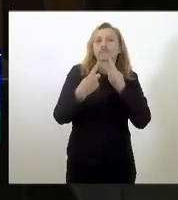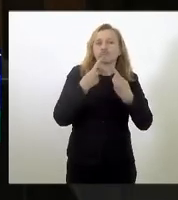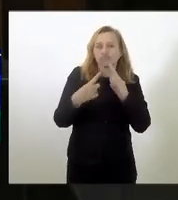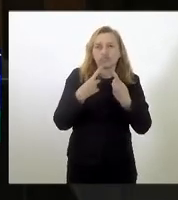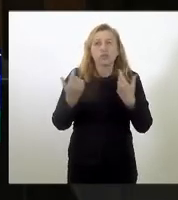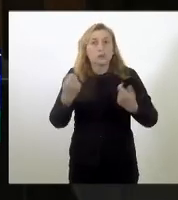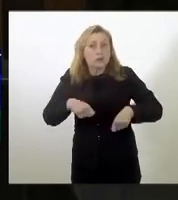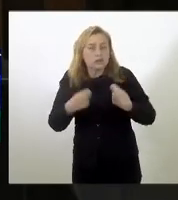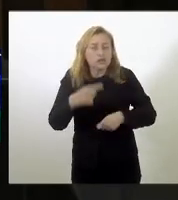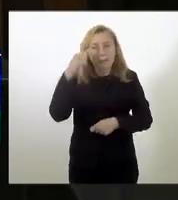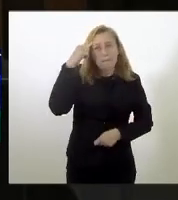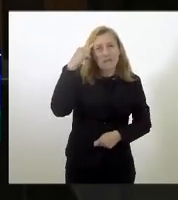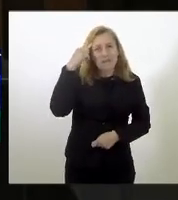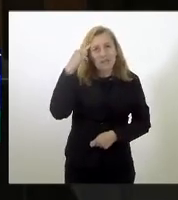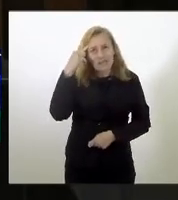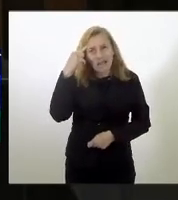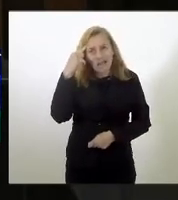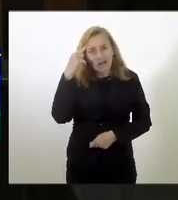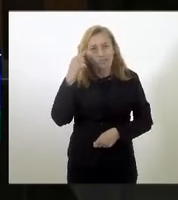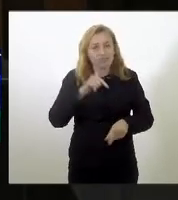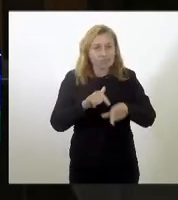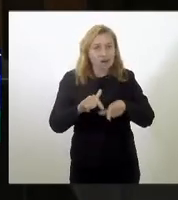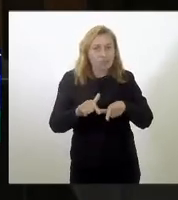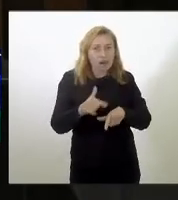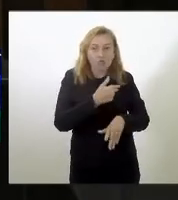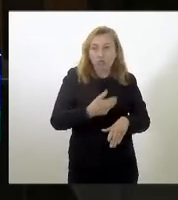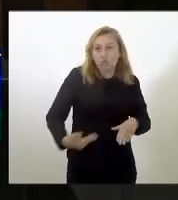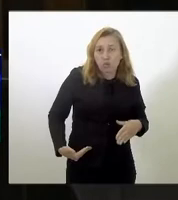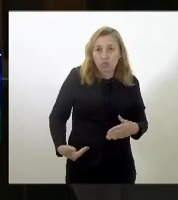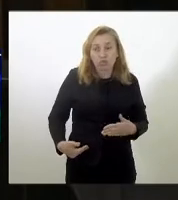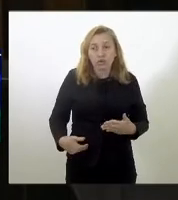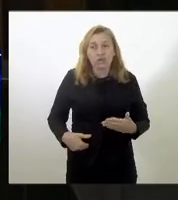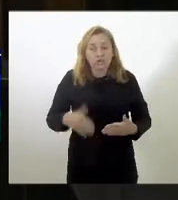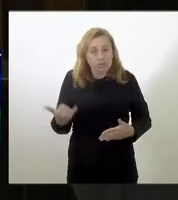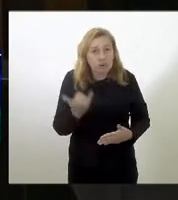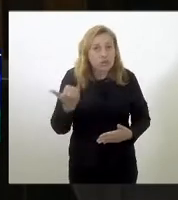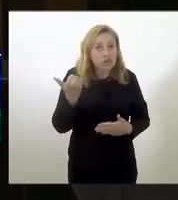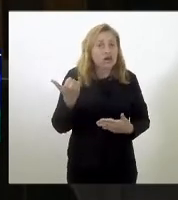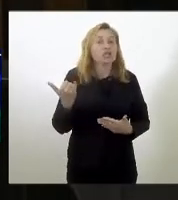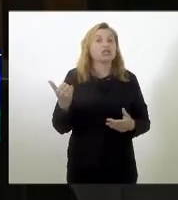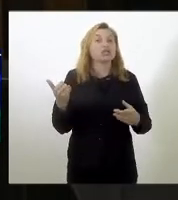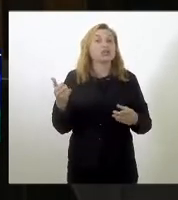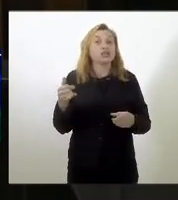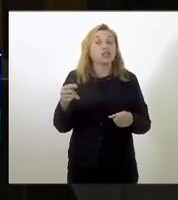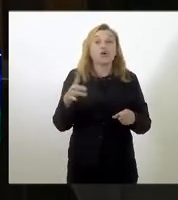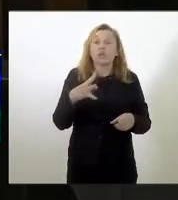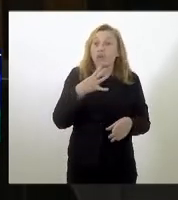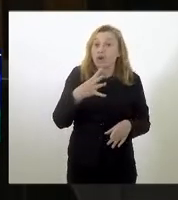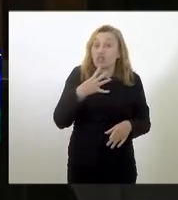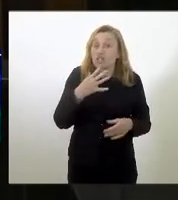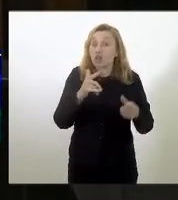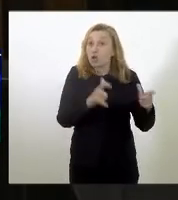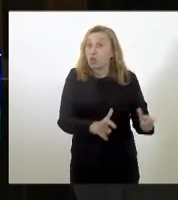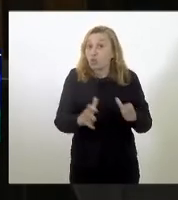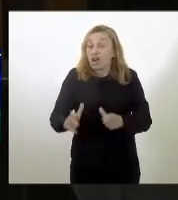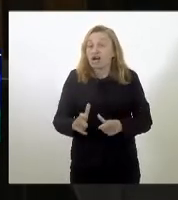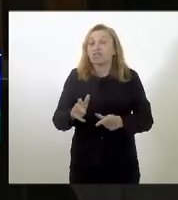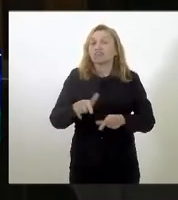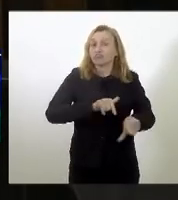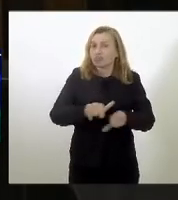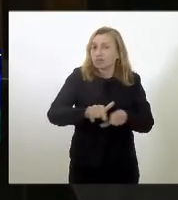necessidade, inclusive, de pensar a máquina pública de uma forma eficiente, é importante a gente reconhecer órgãos que